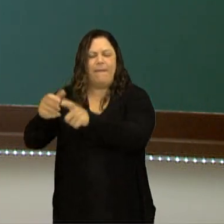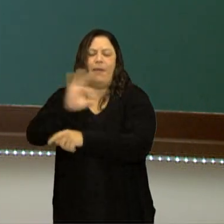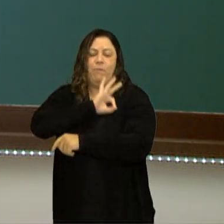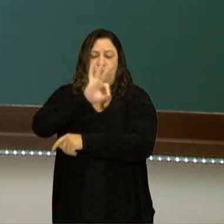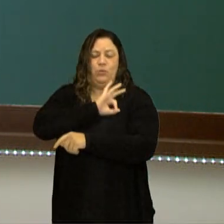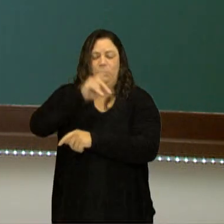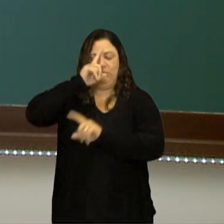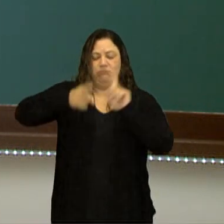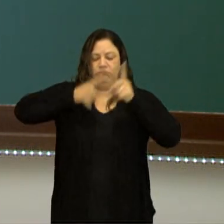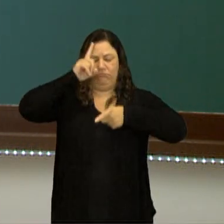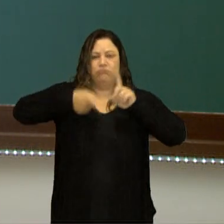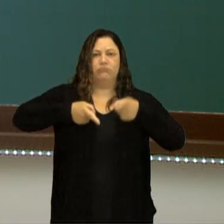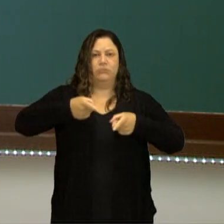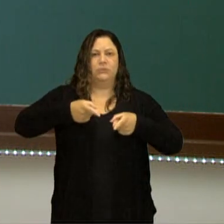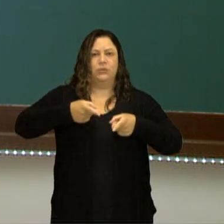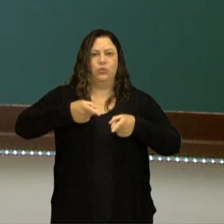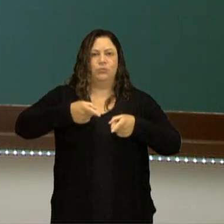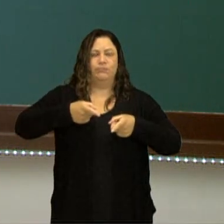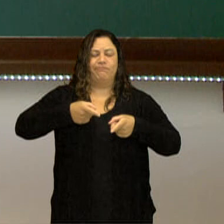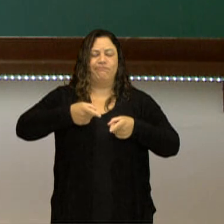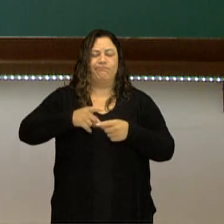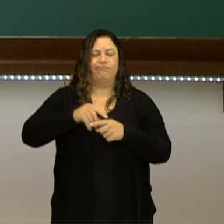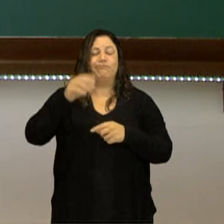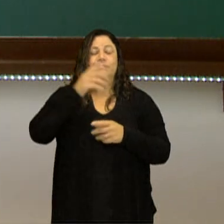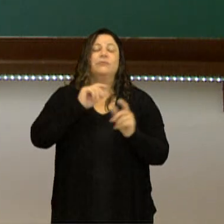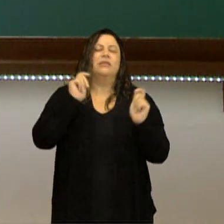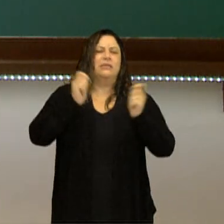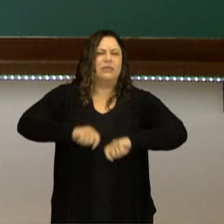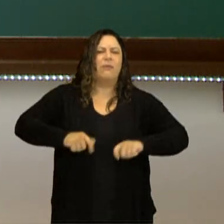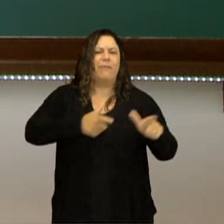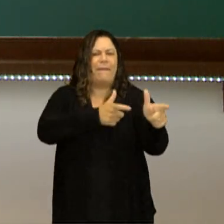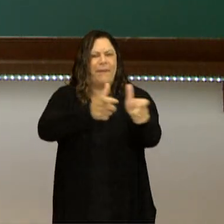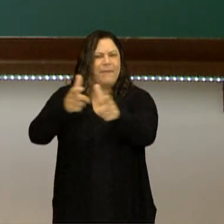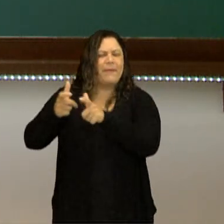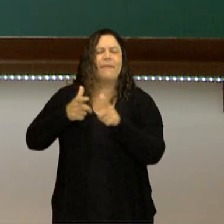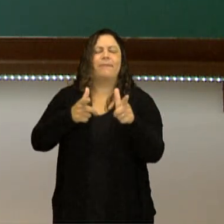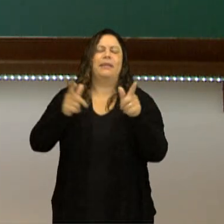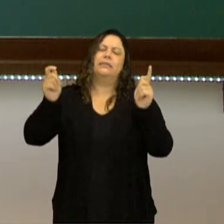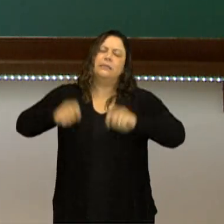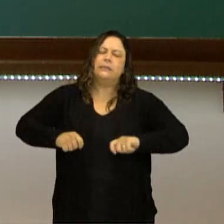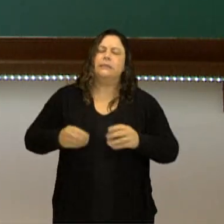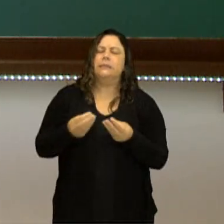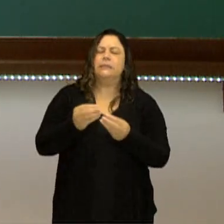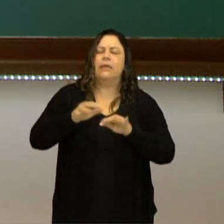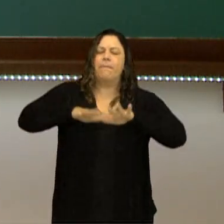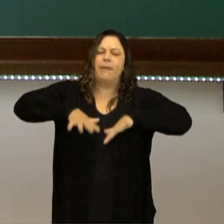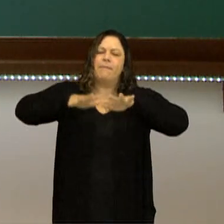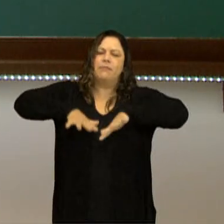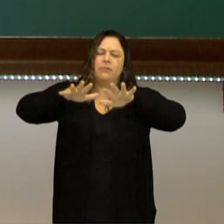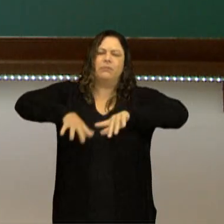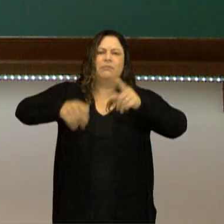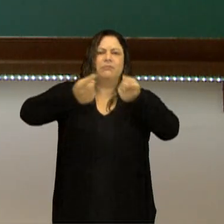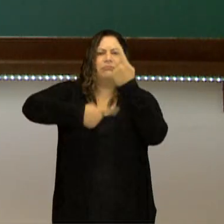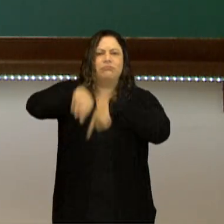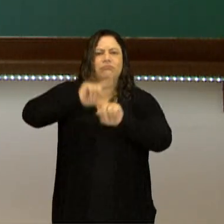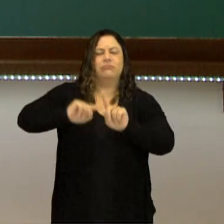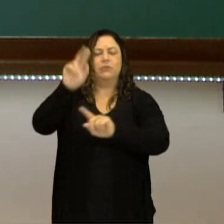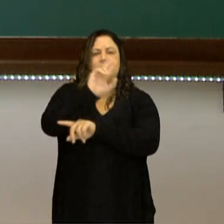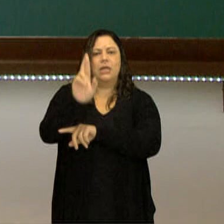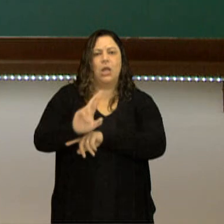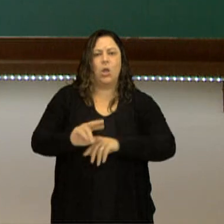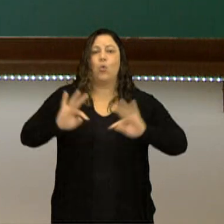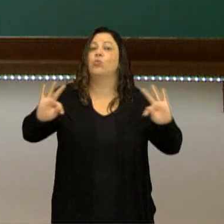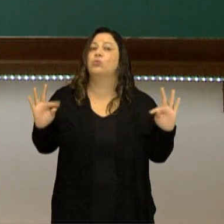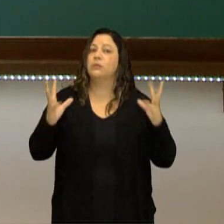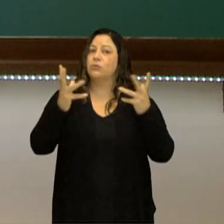por ordens do czar Nicolau II. Toda essa insatisfação vai gerar uma série de manifestações na Rússia toda, onde vão